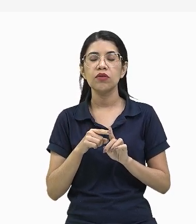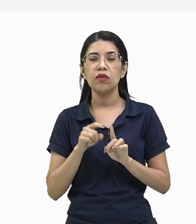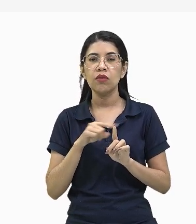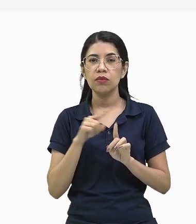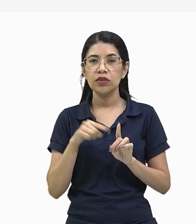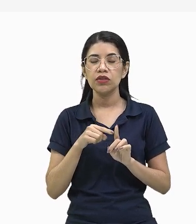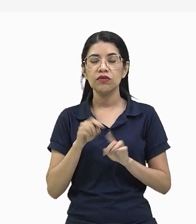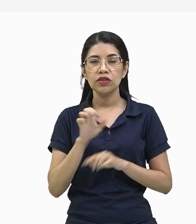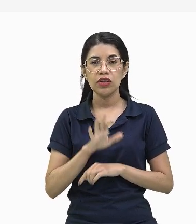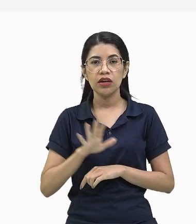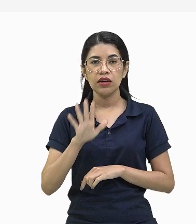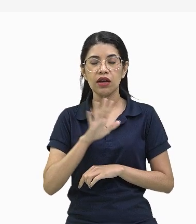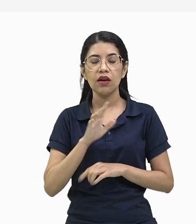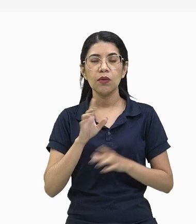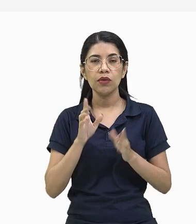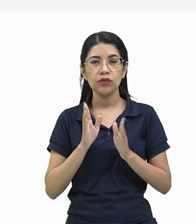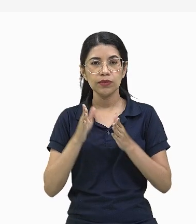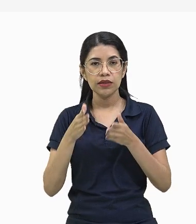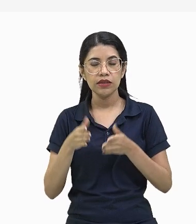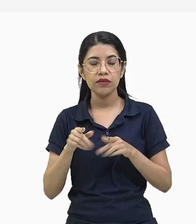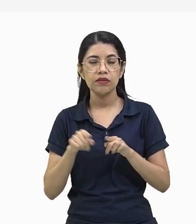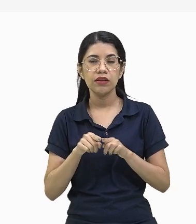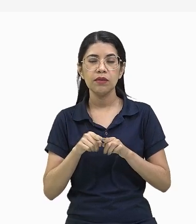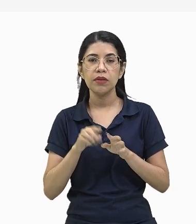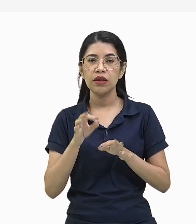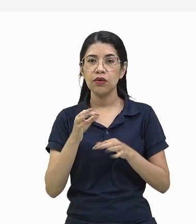objetivos específicos, a justificativa, né?